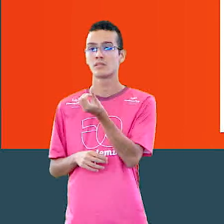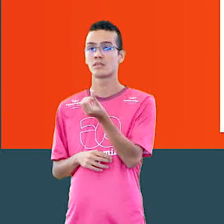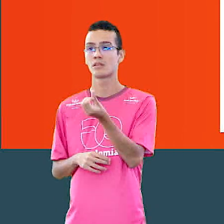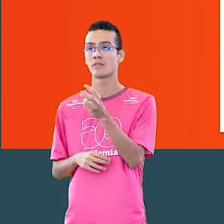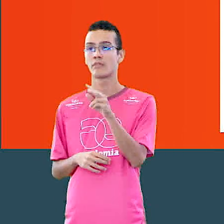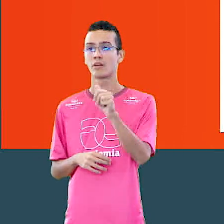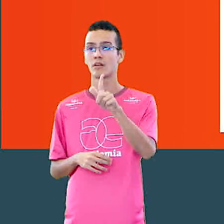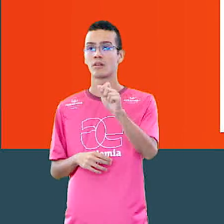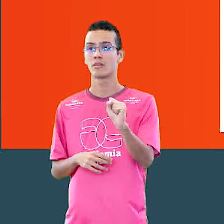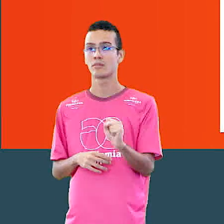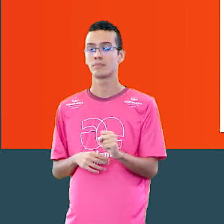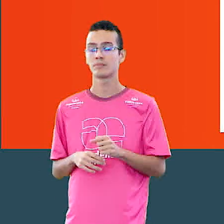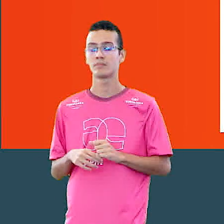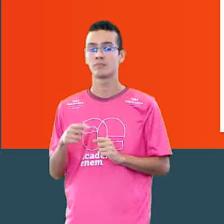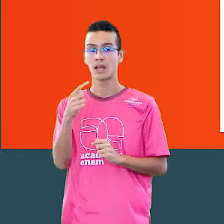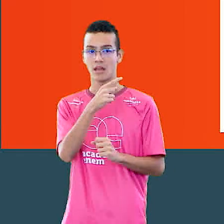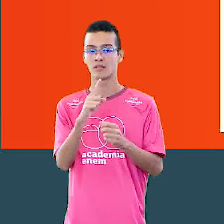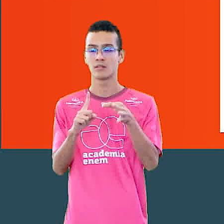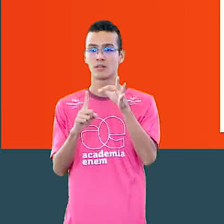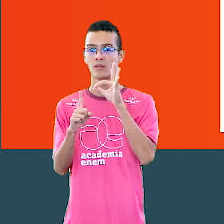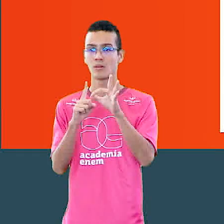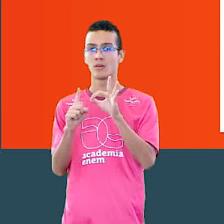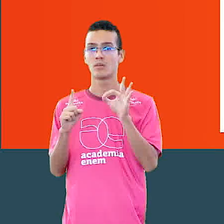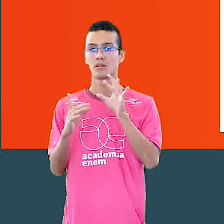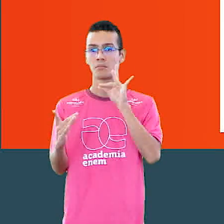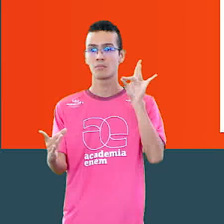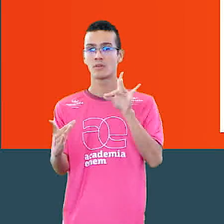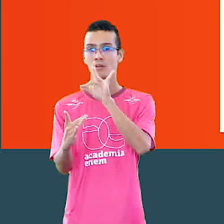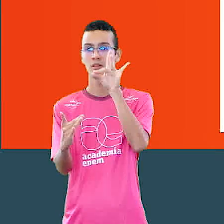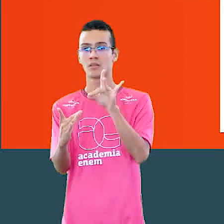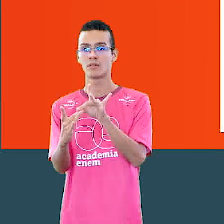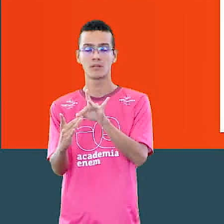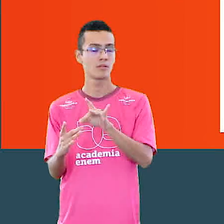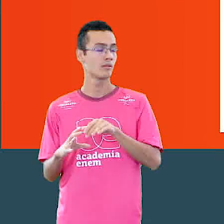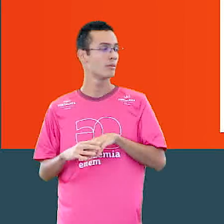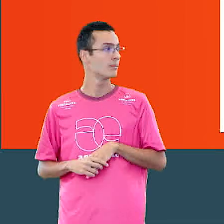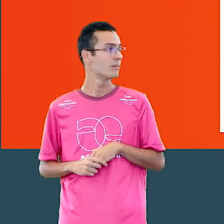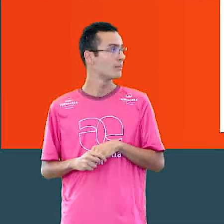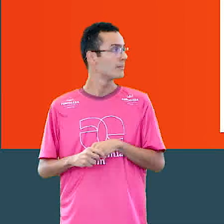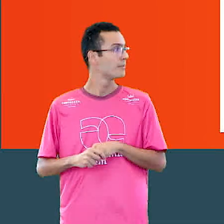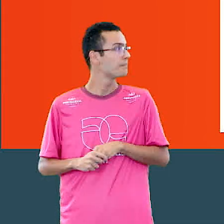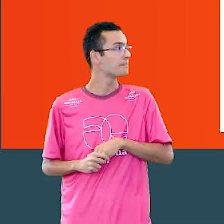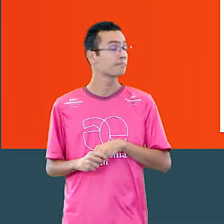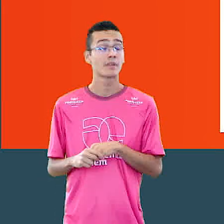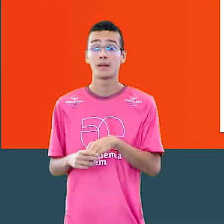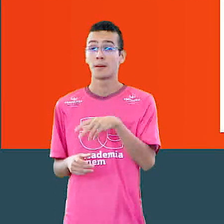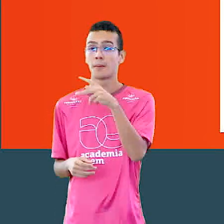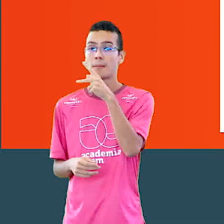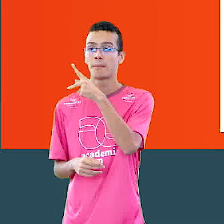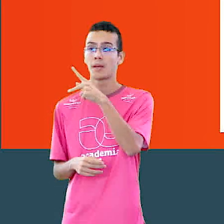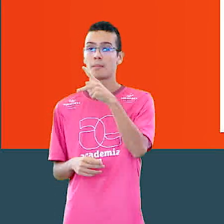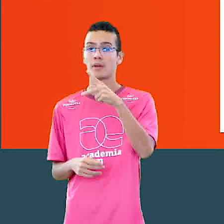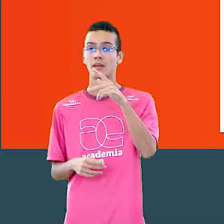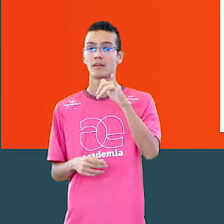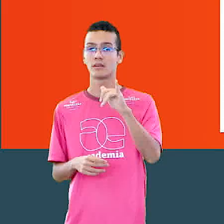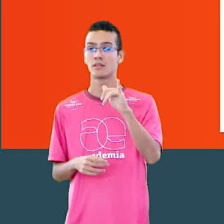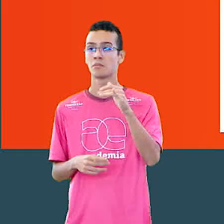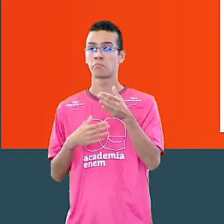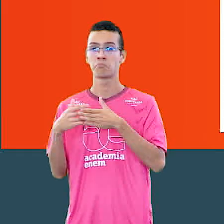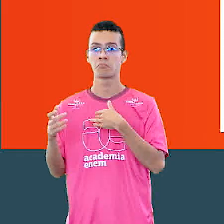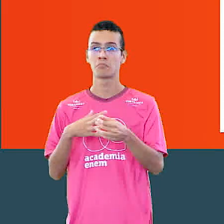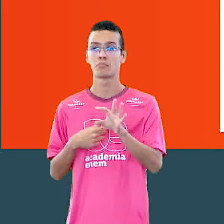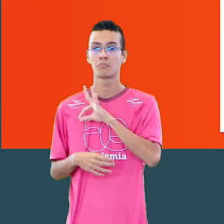coisa, nessa cota aí, tá? Olha aqui, PPI, independente da renda, quantas vagas